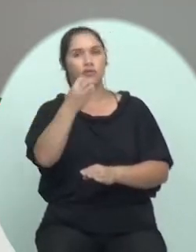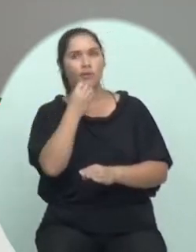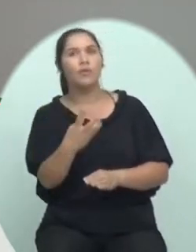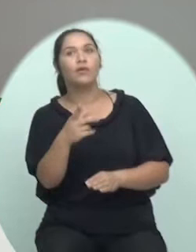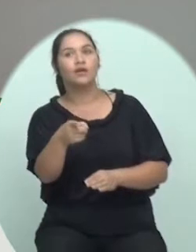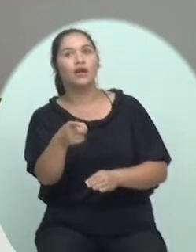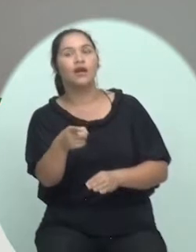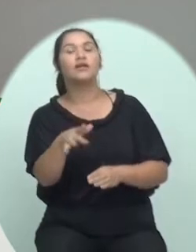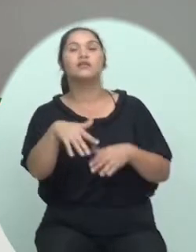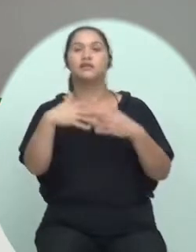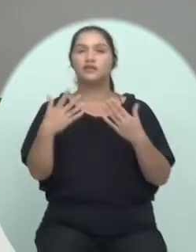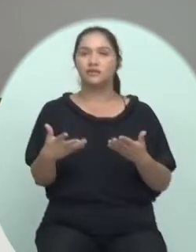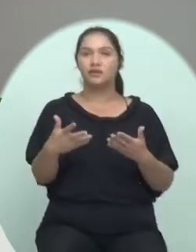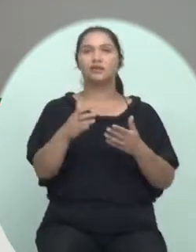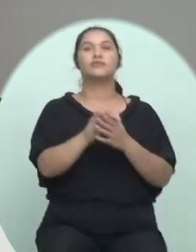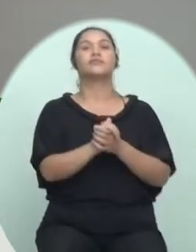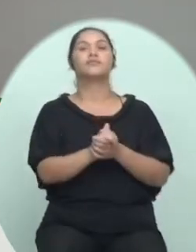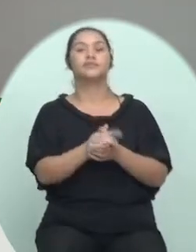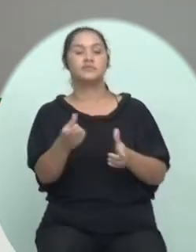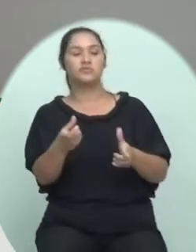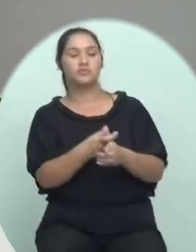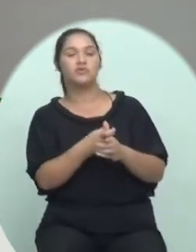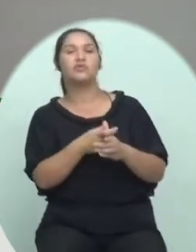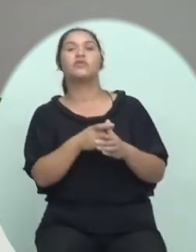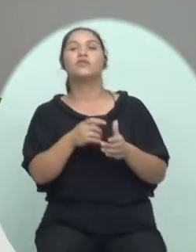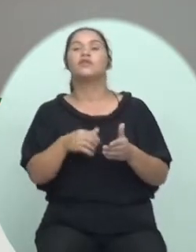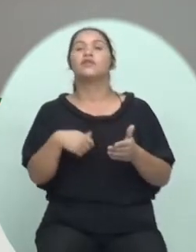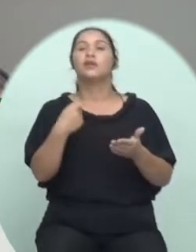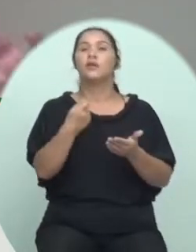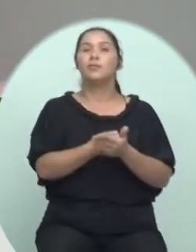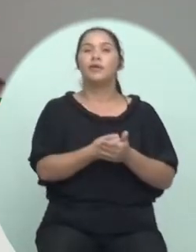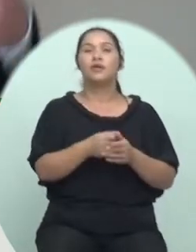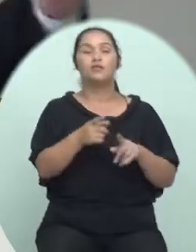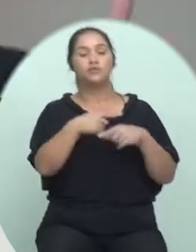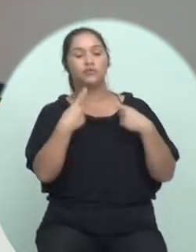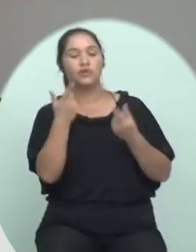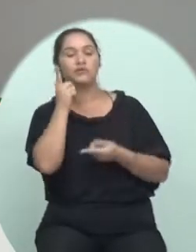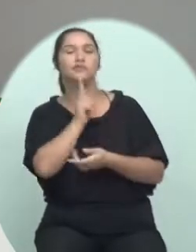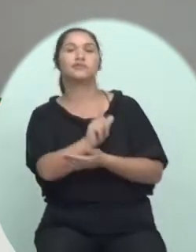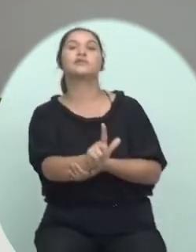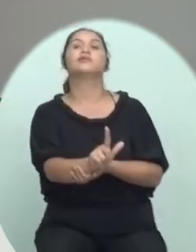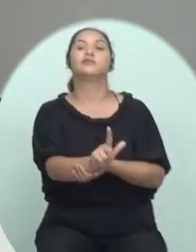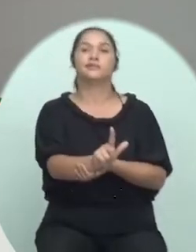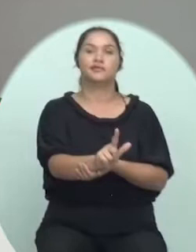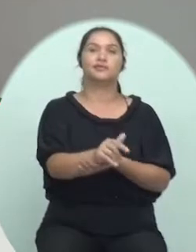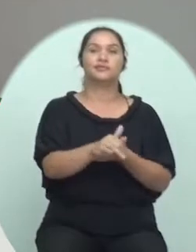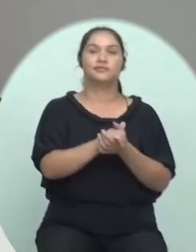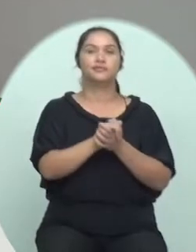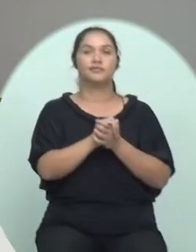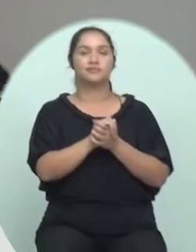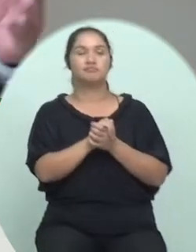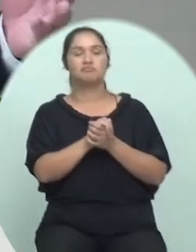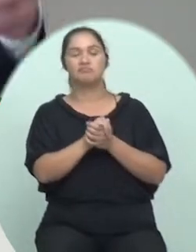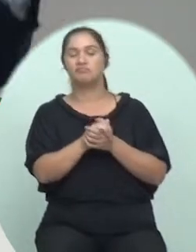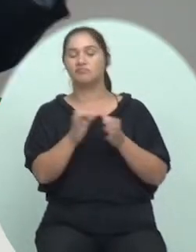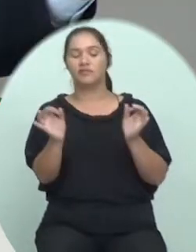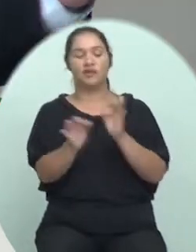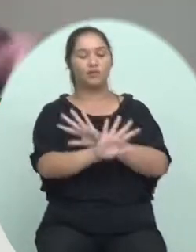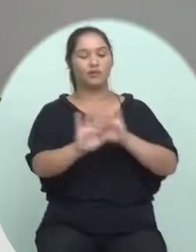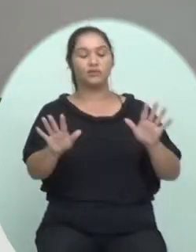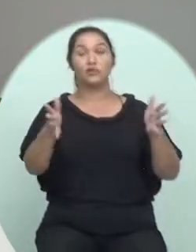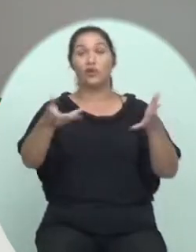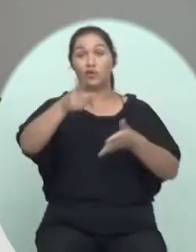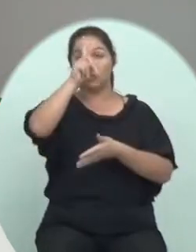contas perdidas do Estado, do município, e a gente conseguiu, através do Conselho, recuperar essas contas. E o hospital hoje